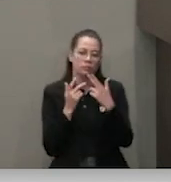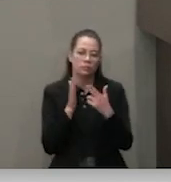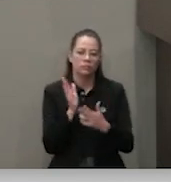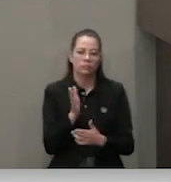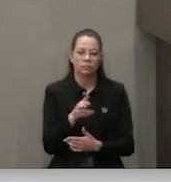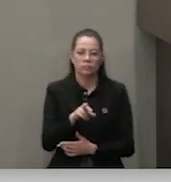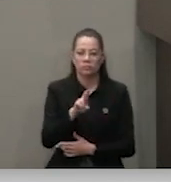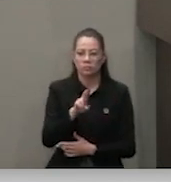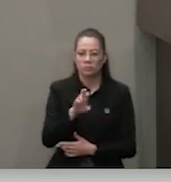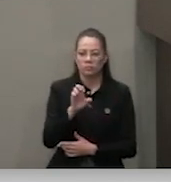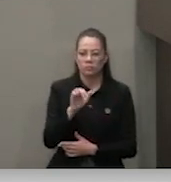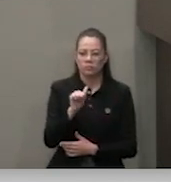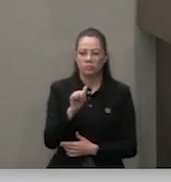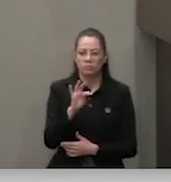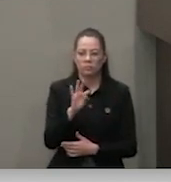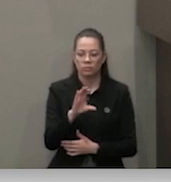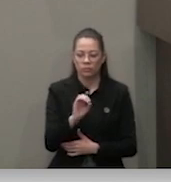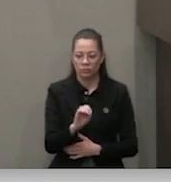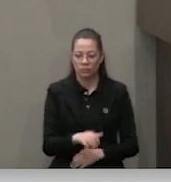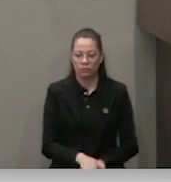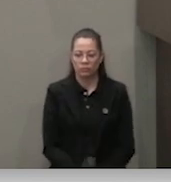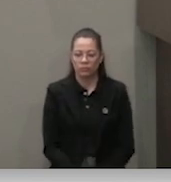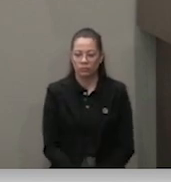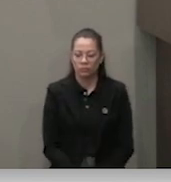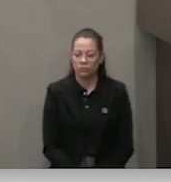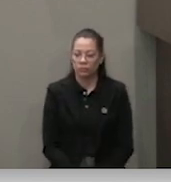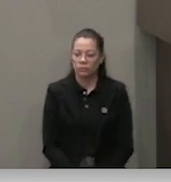negado o seu projeto Vereador